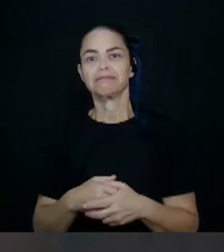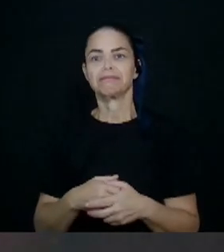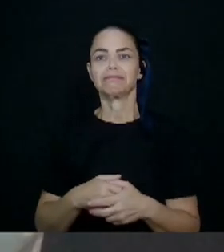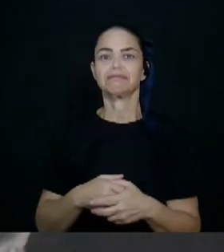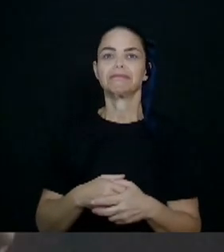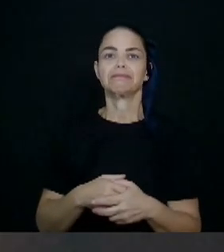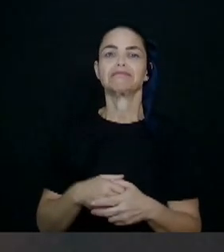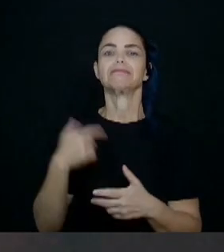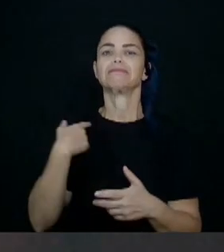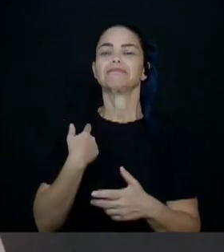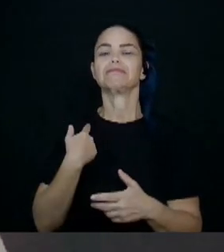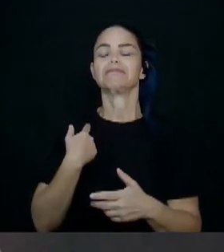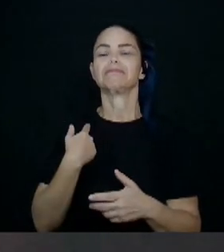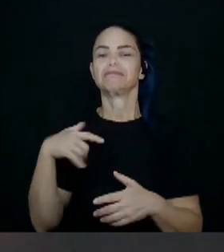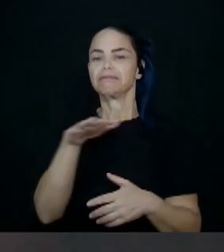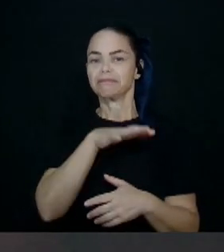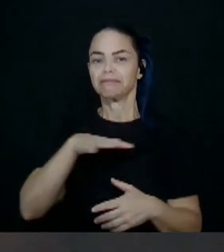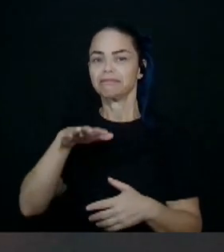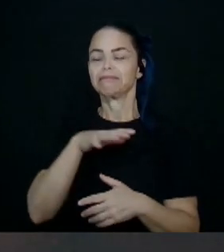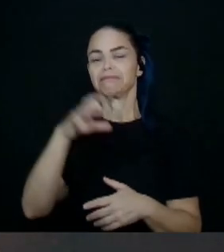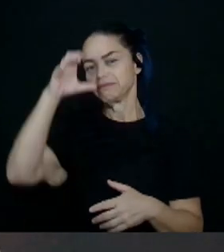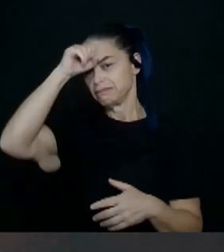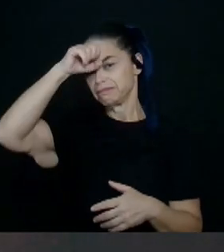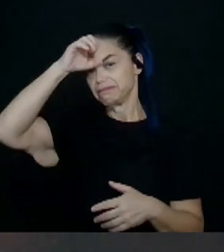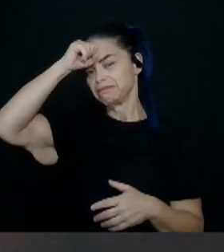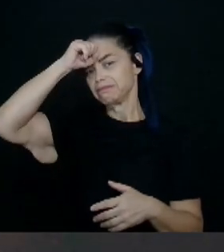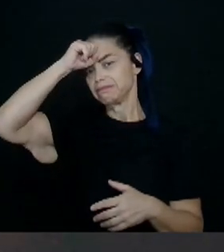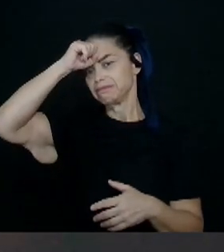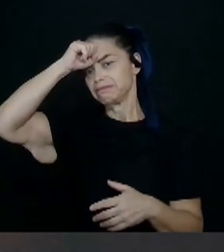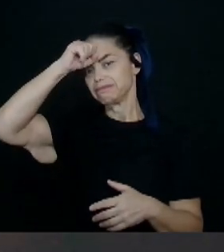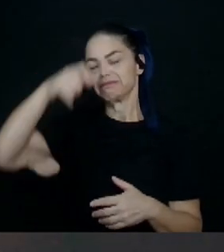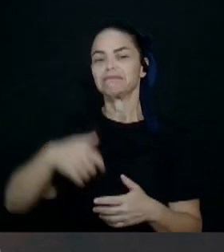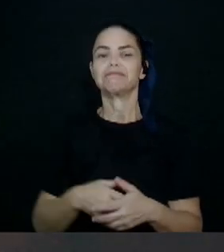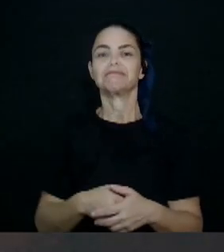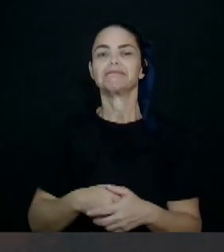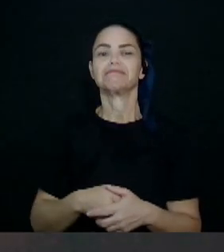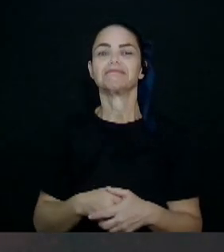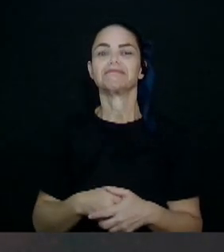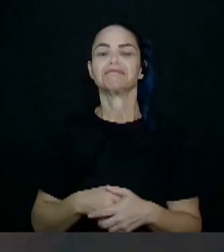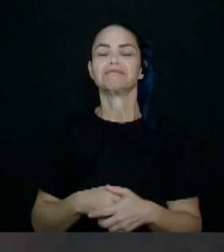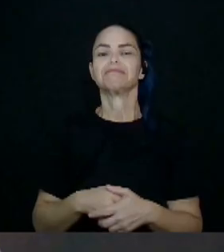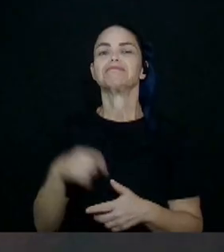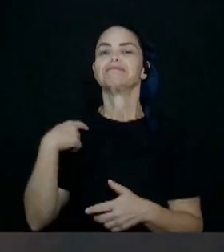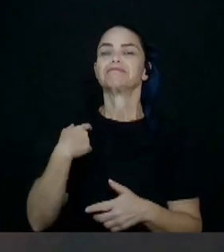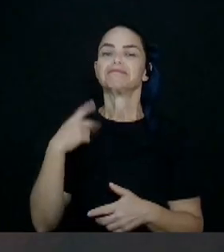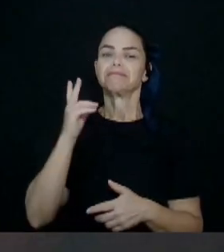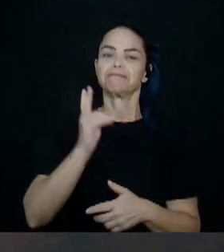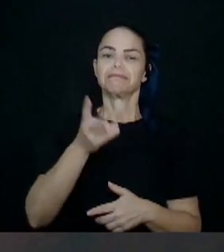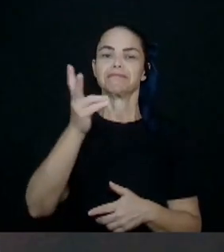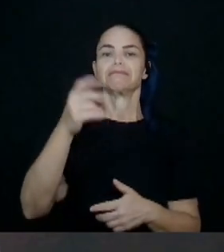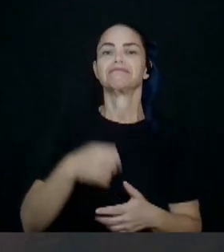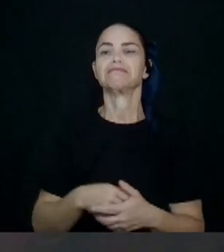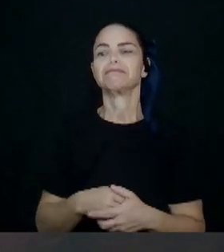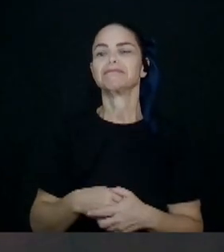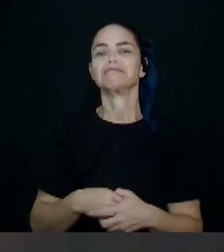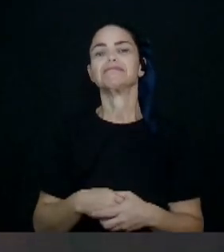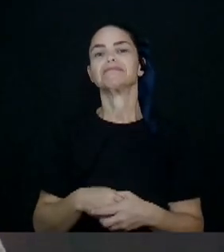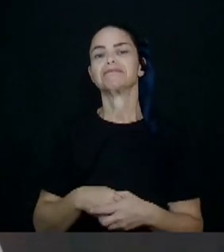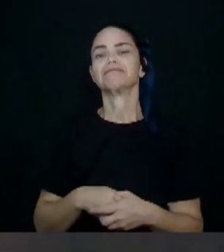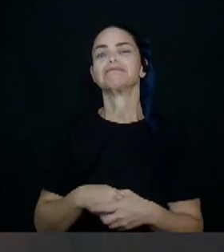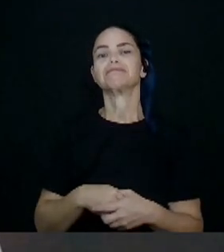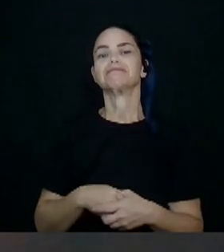do território, vou aprendendo com o tempo, mas a incidência cada vez mais, você